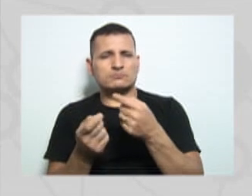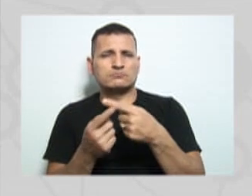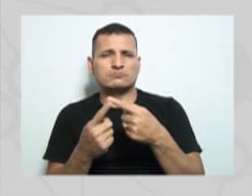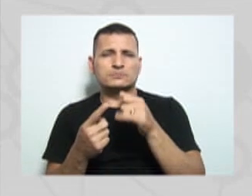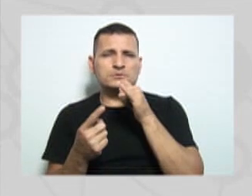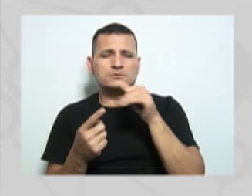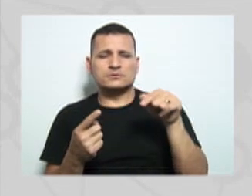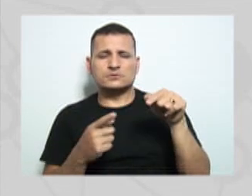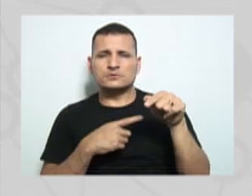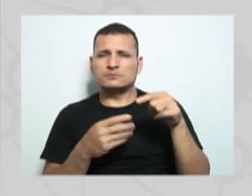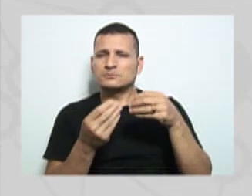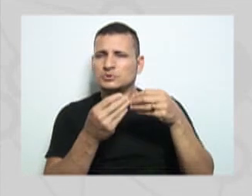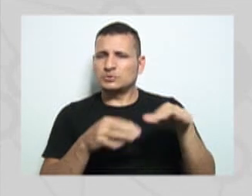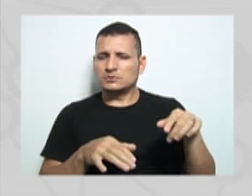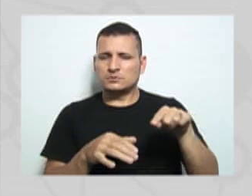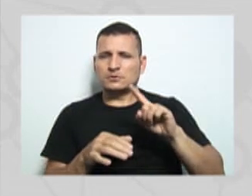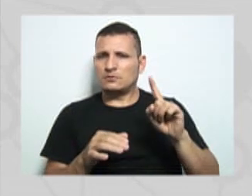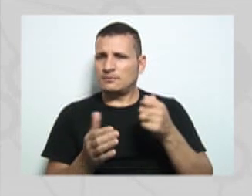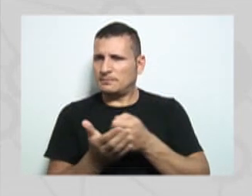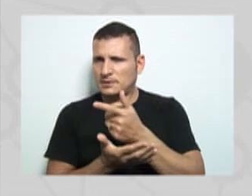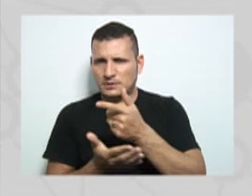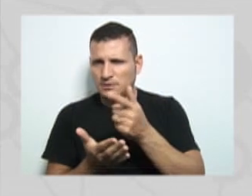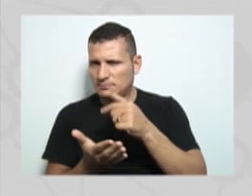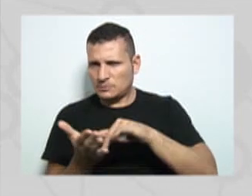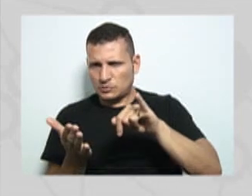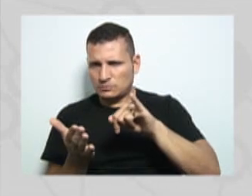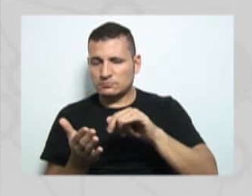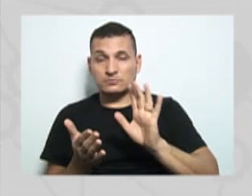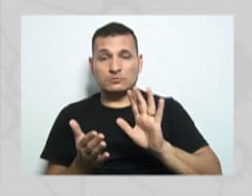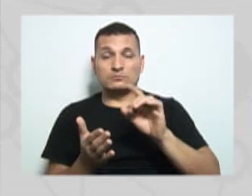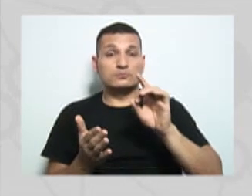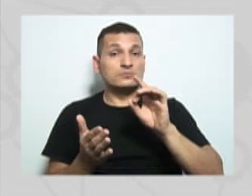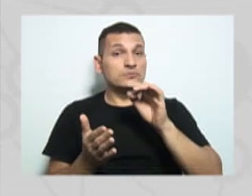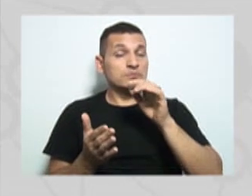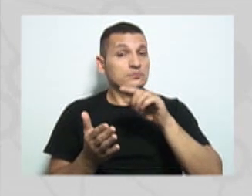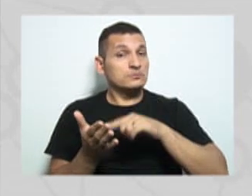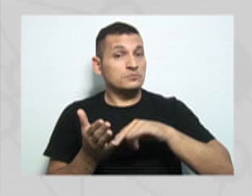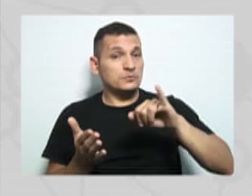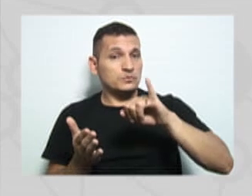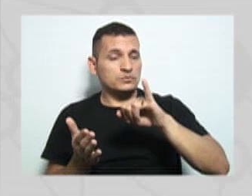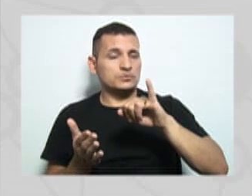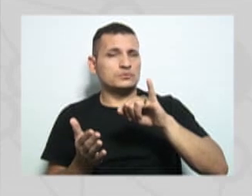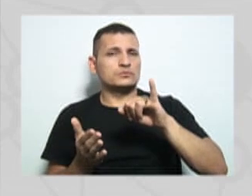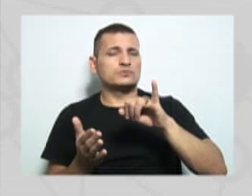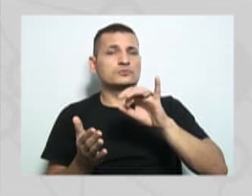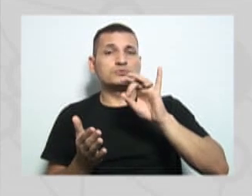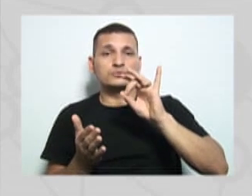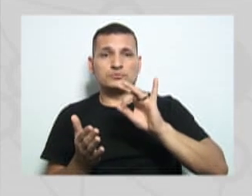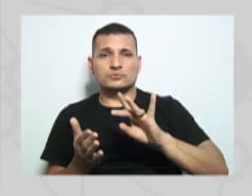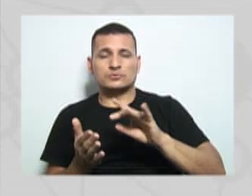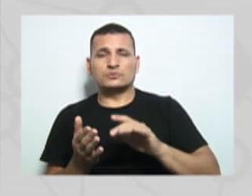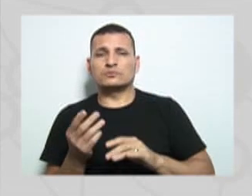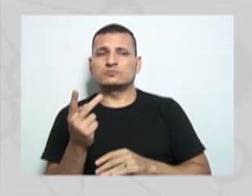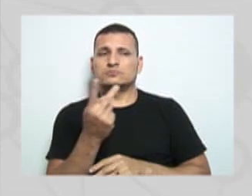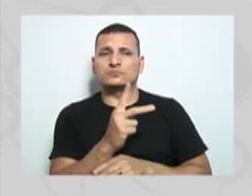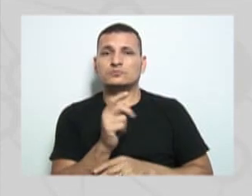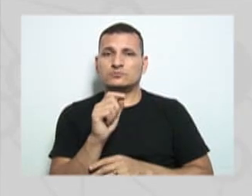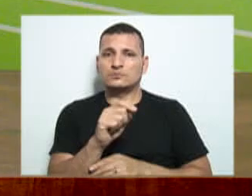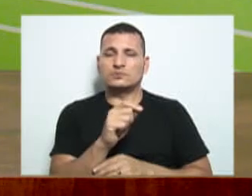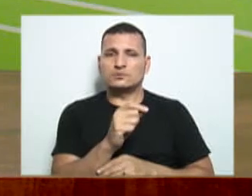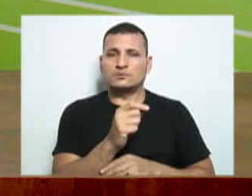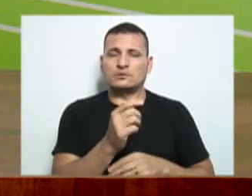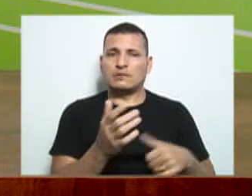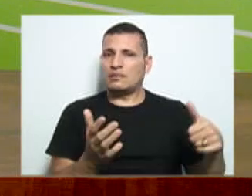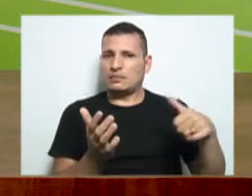ele não vai pagar imposto, é certo? somente, no caso, o imposto de renda somente sobre os ganhos dos atos não